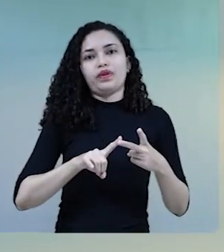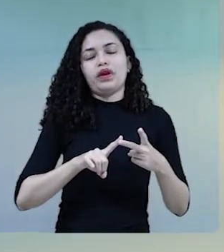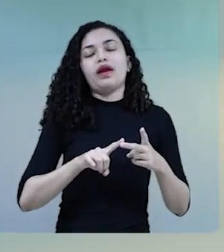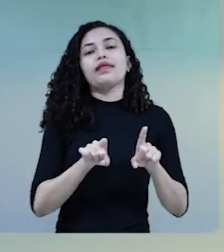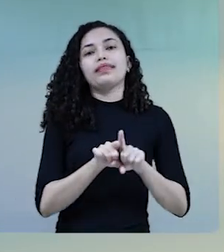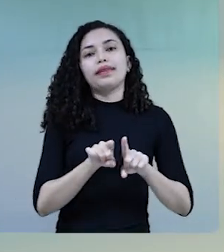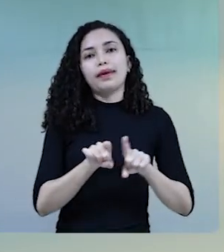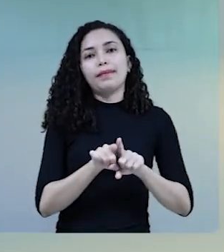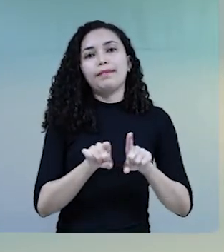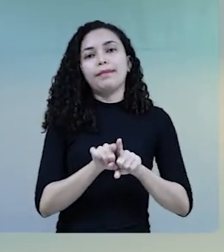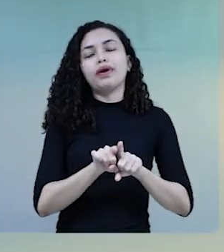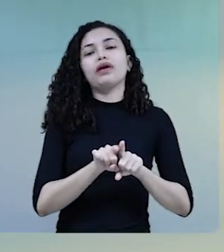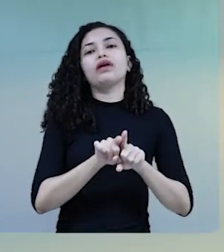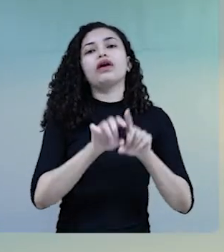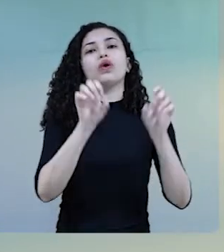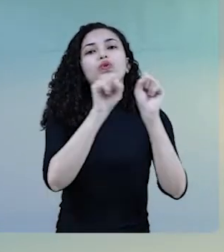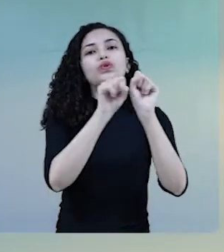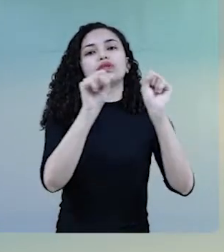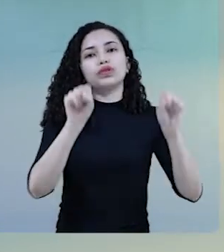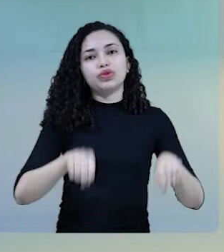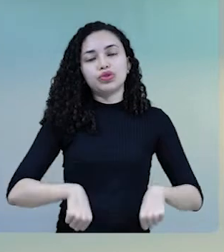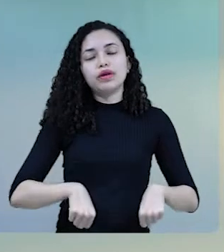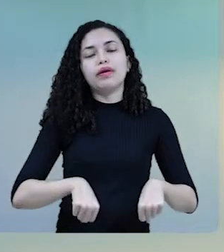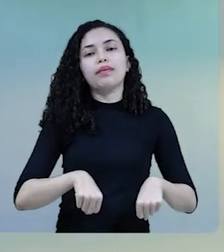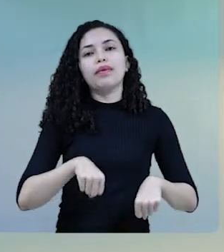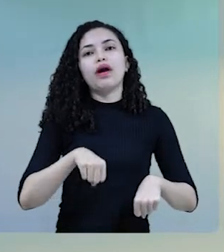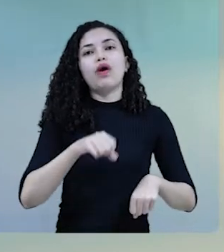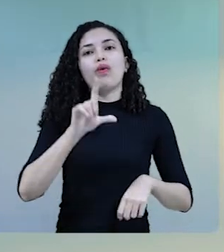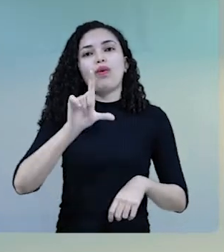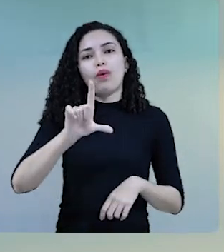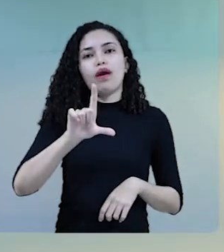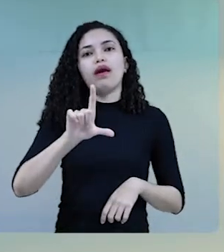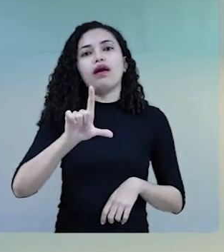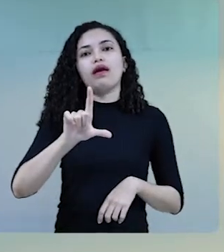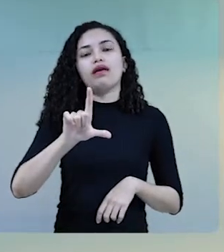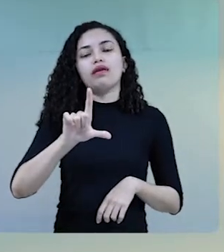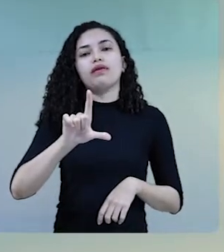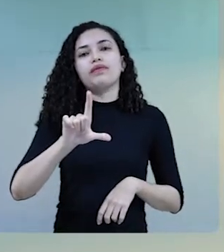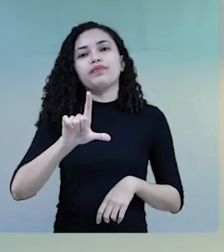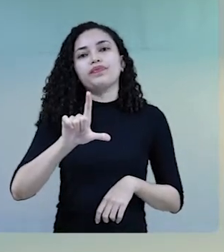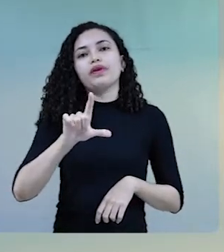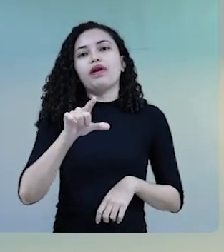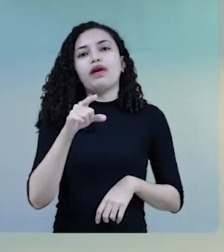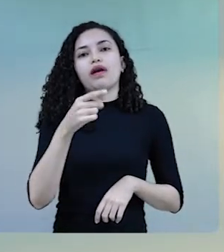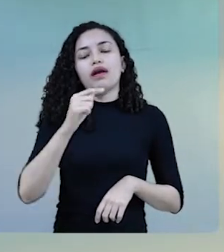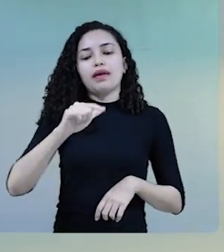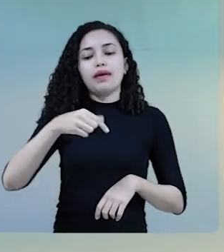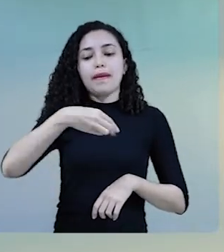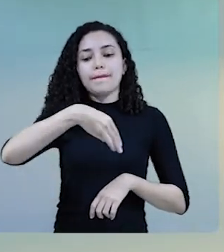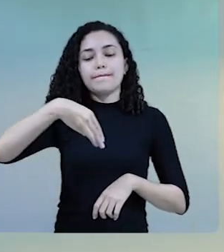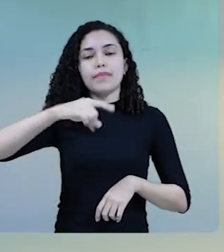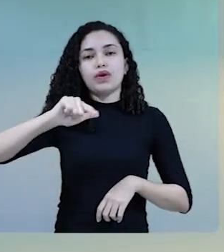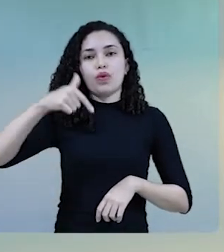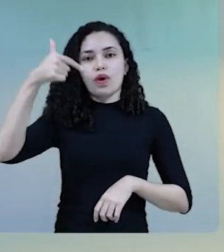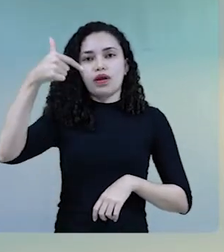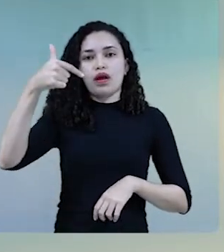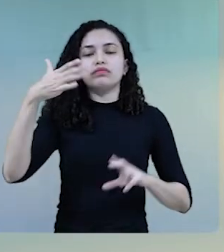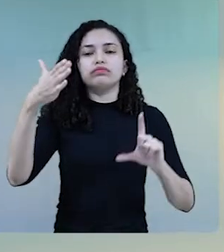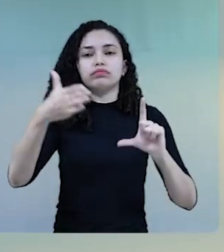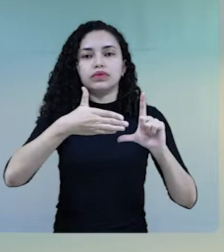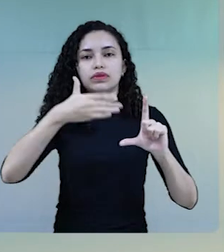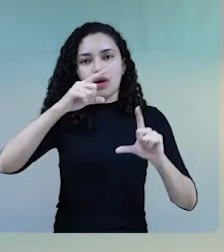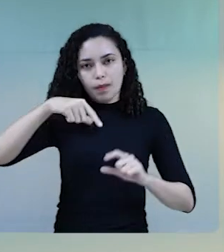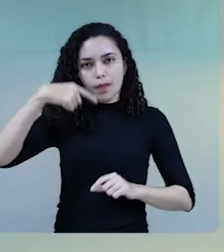o L, que é o comprimento, é dado em metros, e a área vai ser metros quadrados, tá bom? Então, próximo slide.